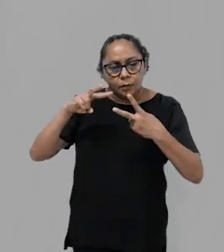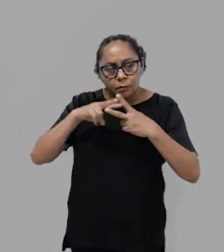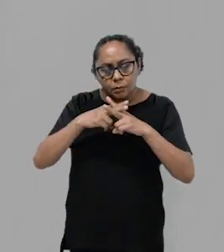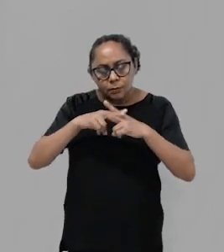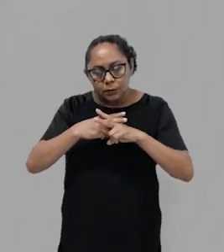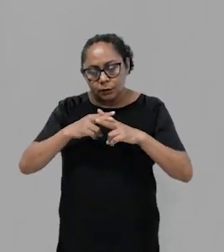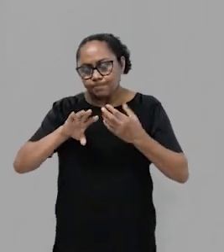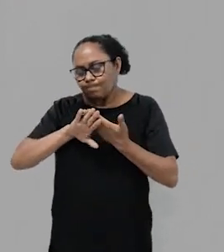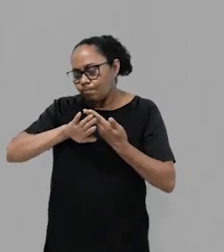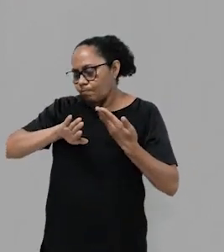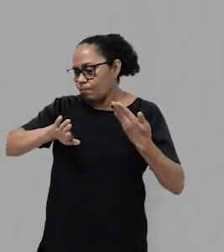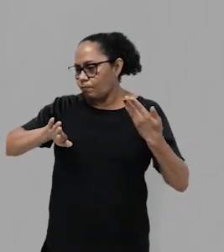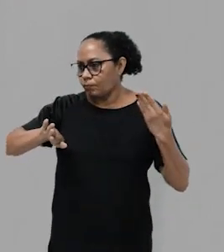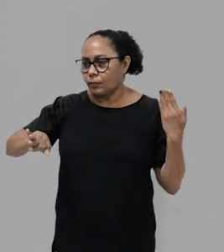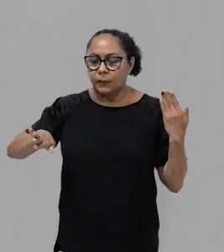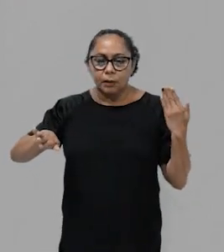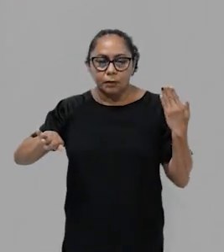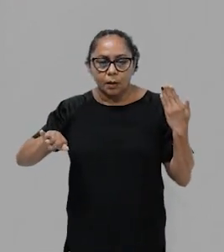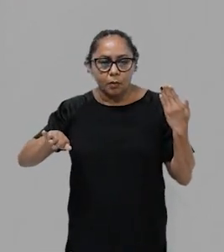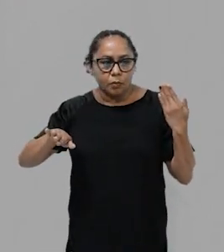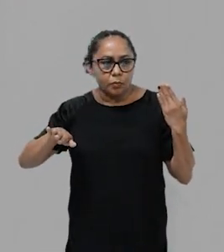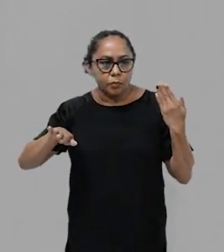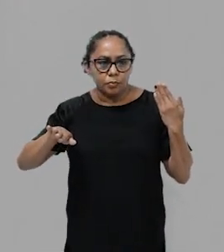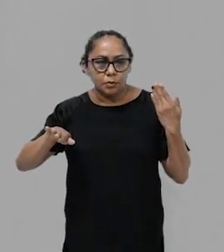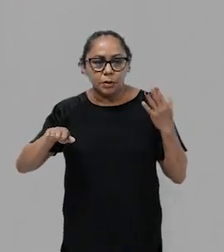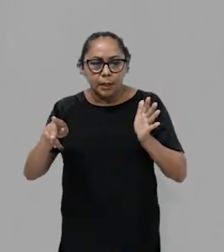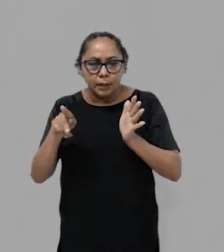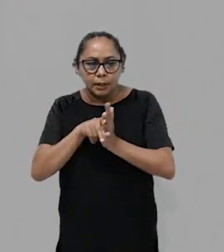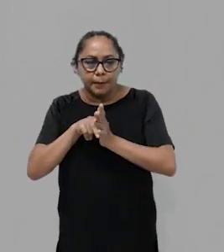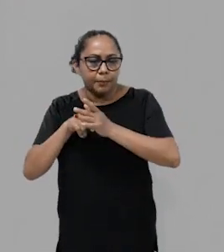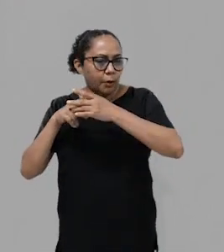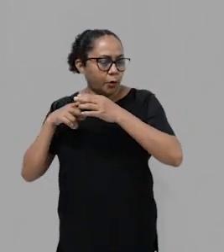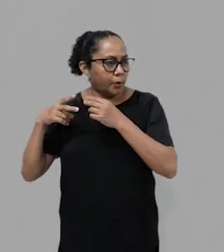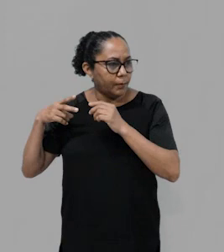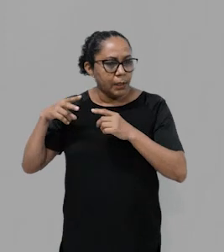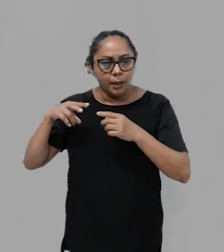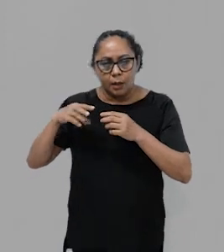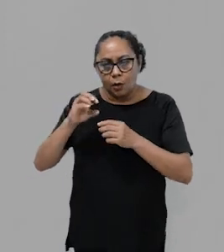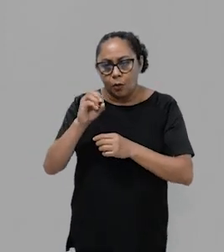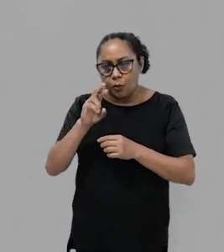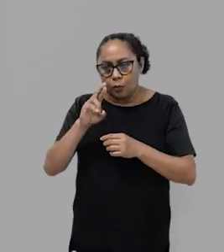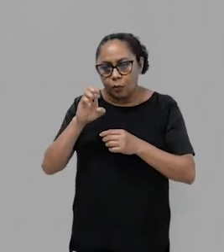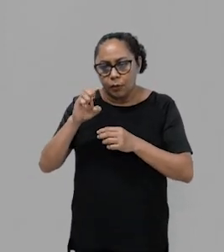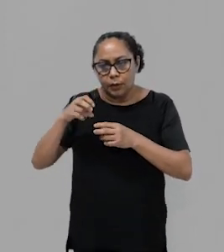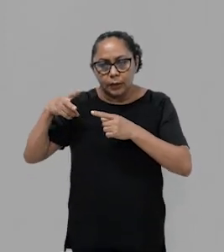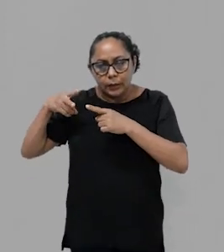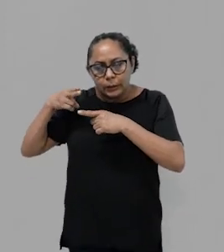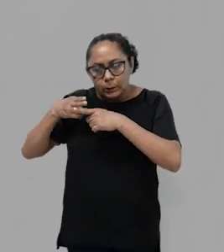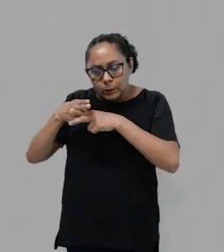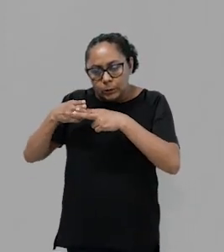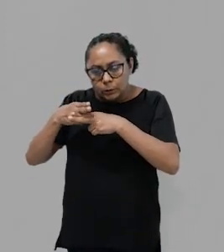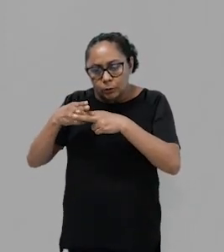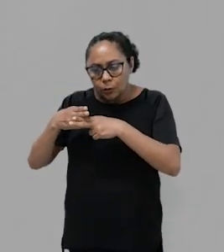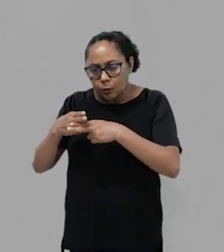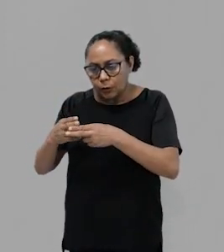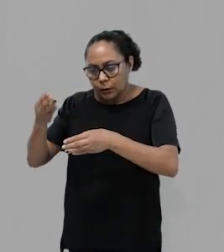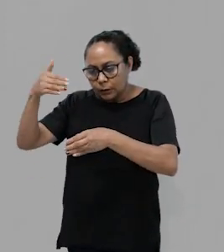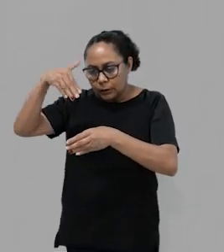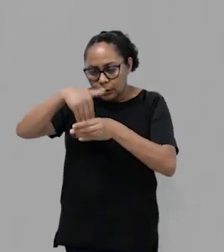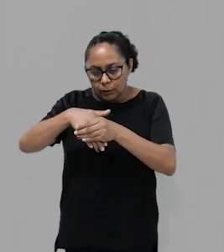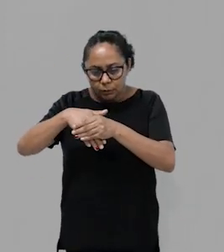do Gauguin e aí corta a própria orelha. Muita lenda tem em cima disso, coloca no envelope e manda de